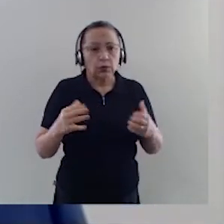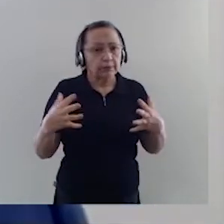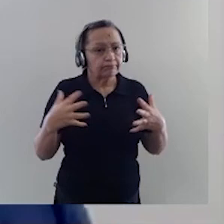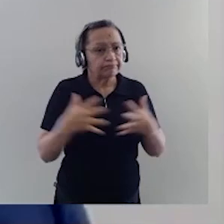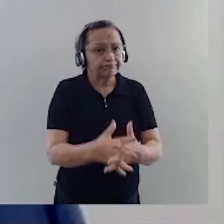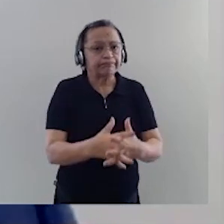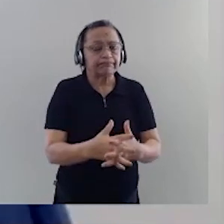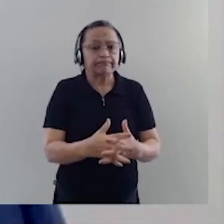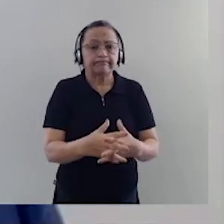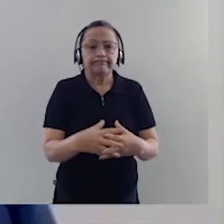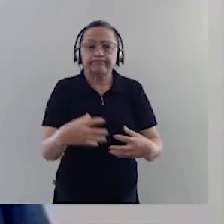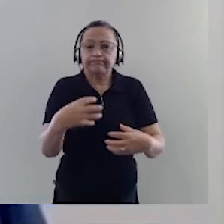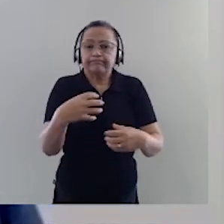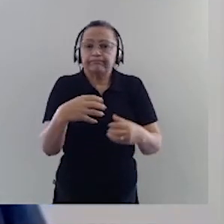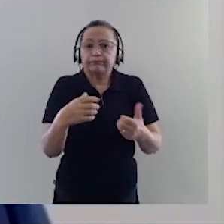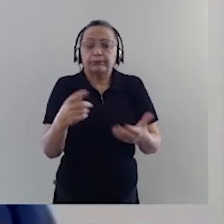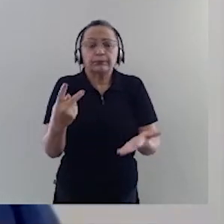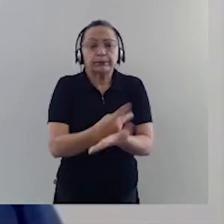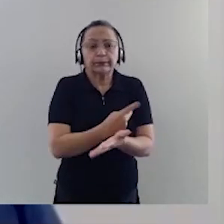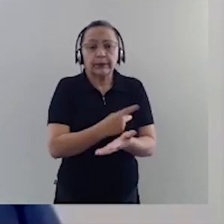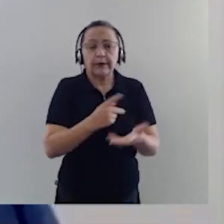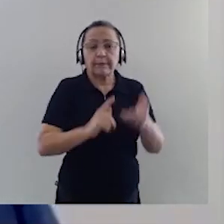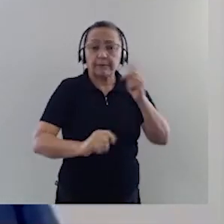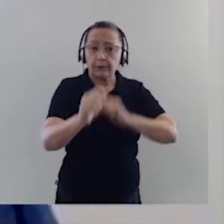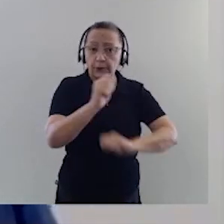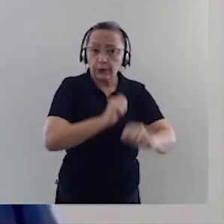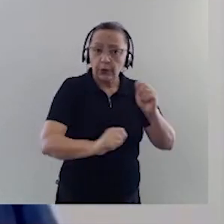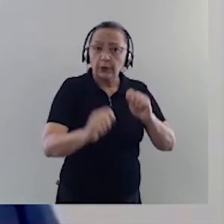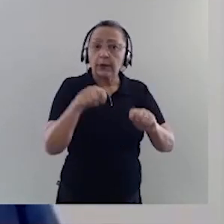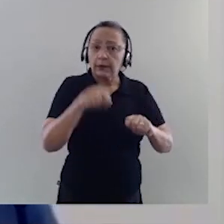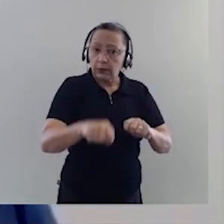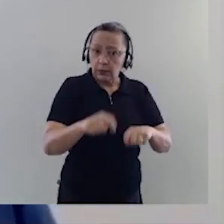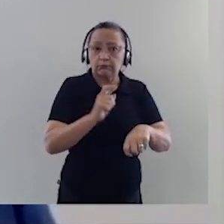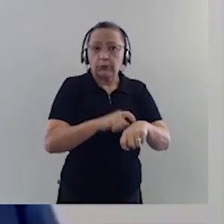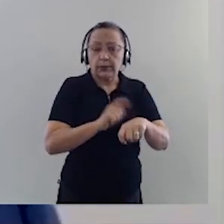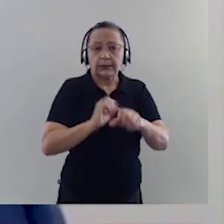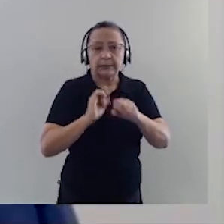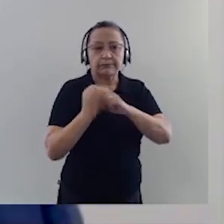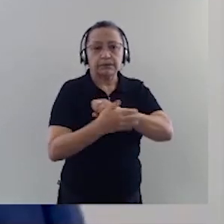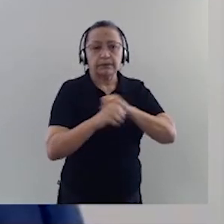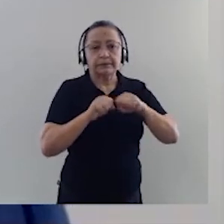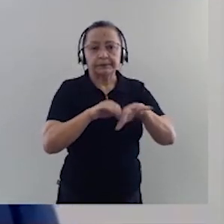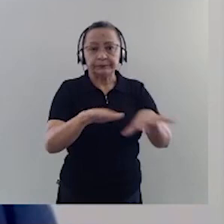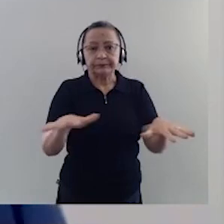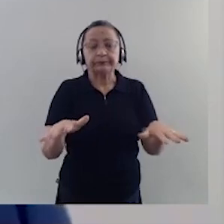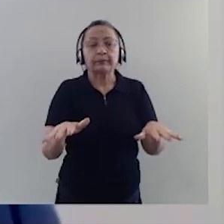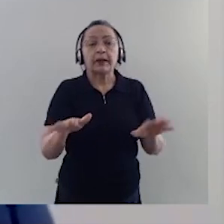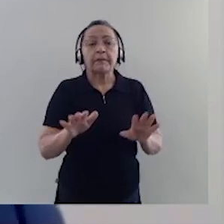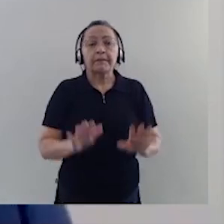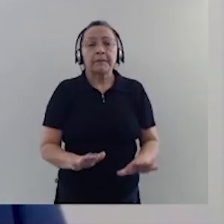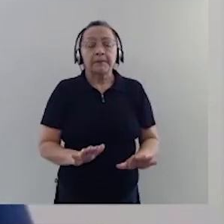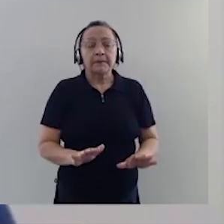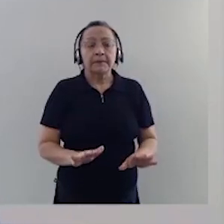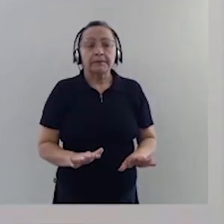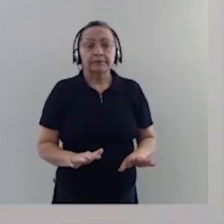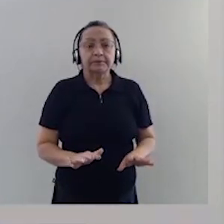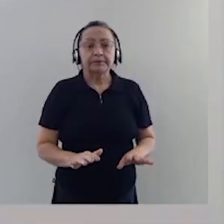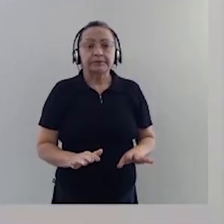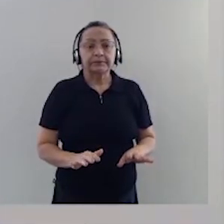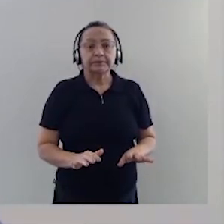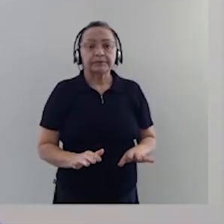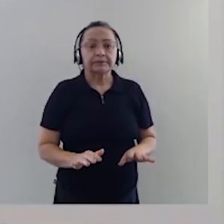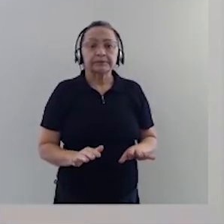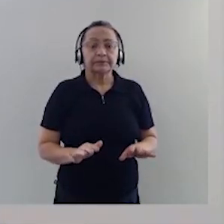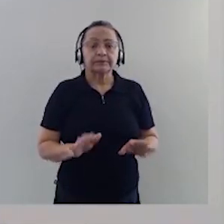impactados pelos efeitos econômicos da atual pandemia. Mas eu, ainda